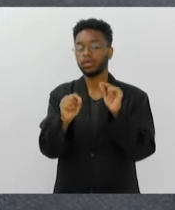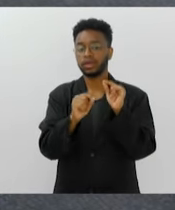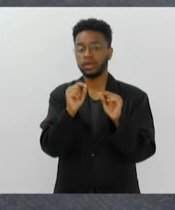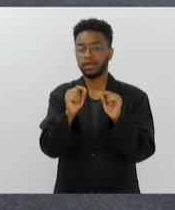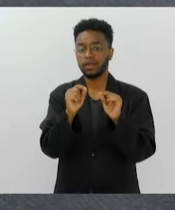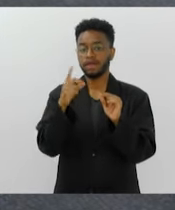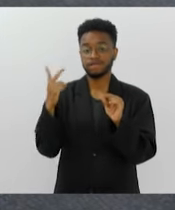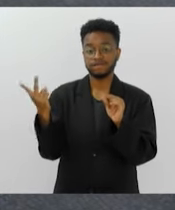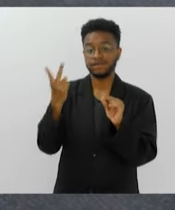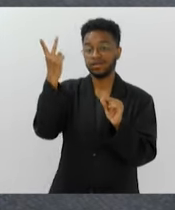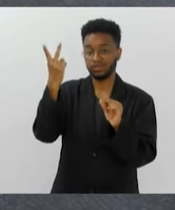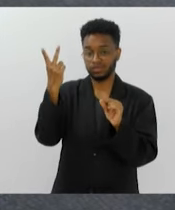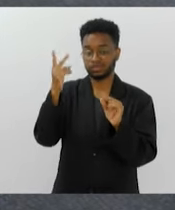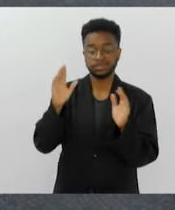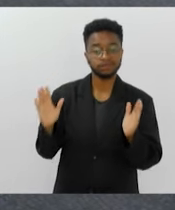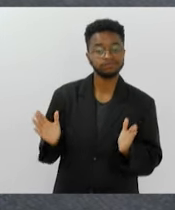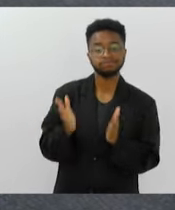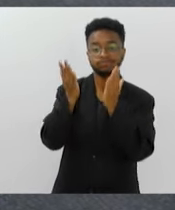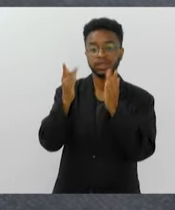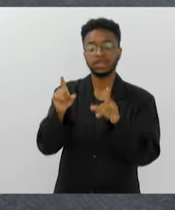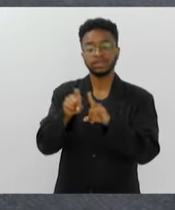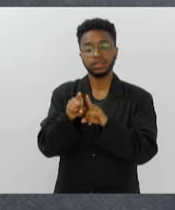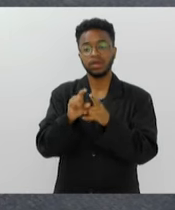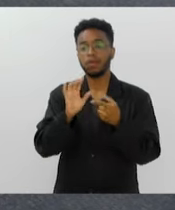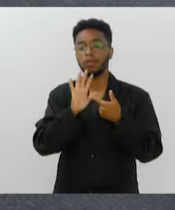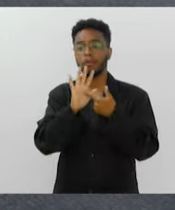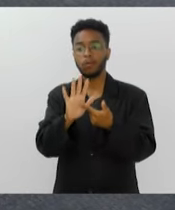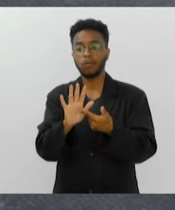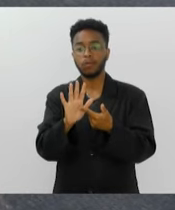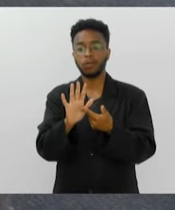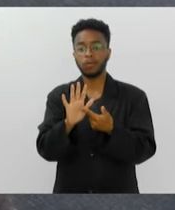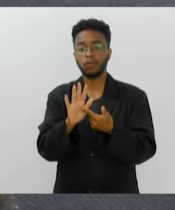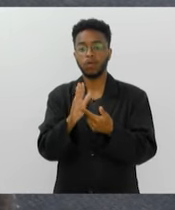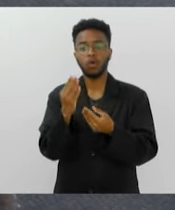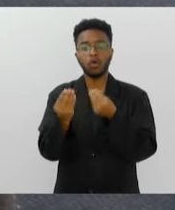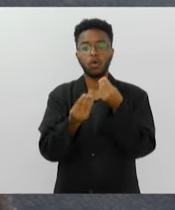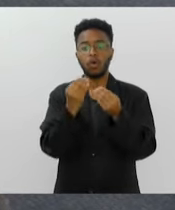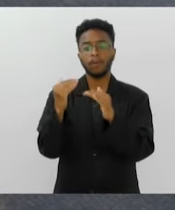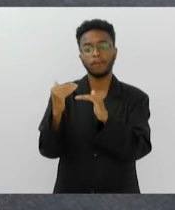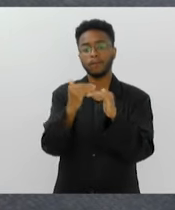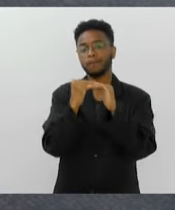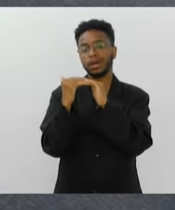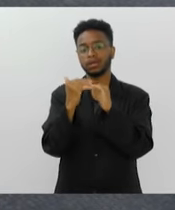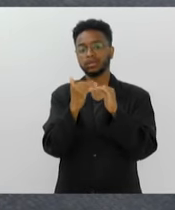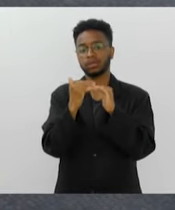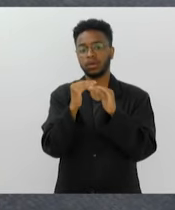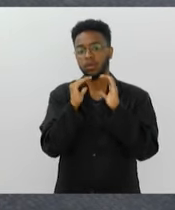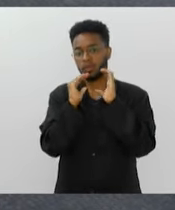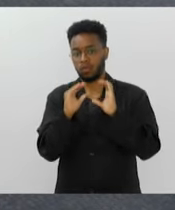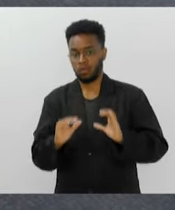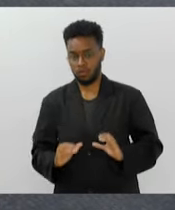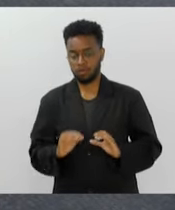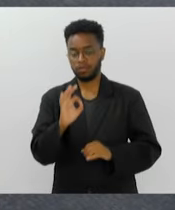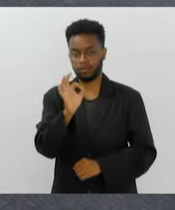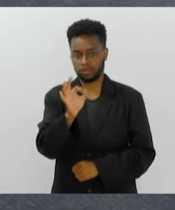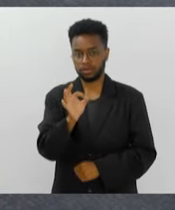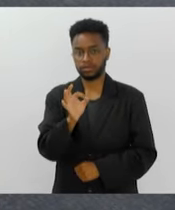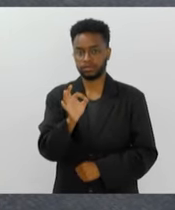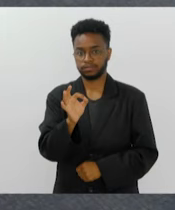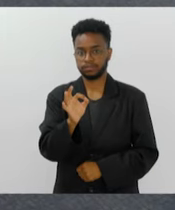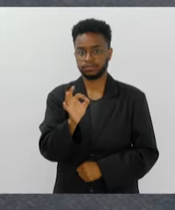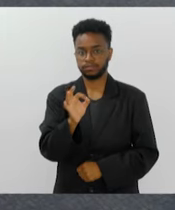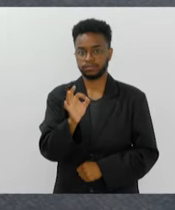valorizar e determinar determinados eh padronizar determinados tipos de comportamento que